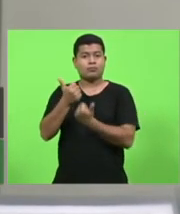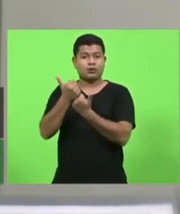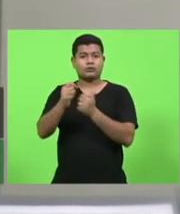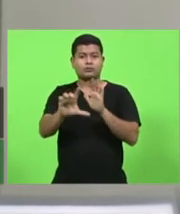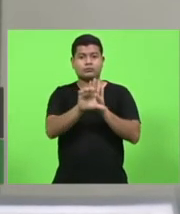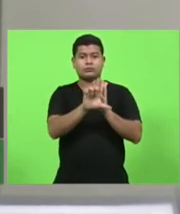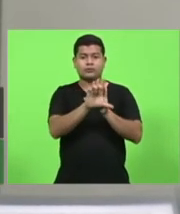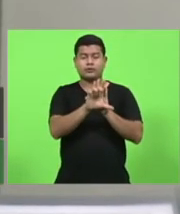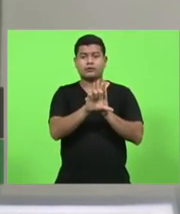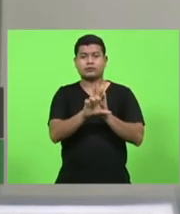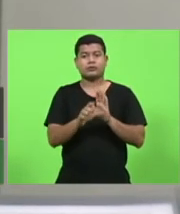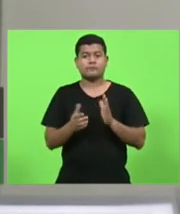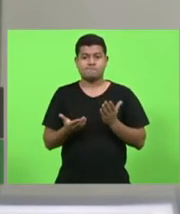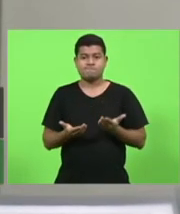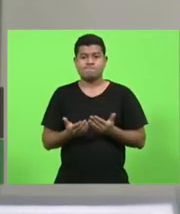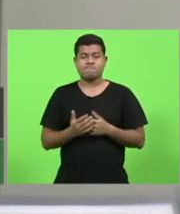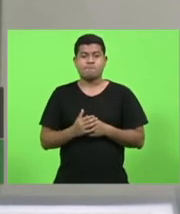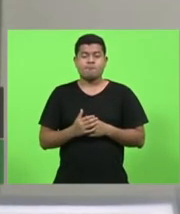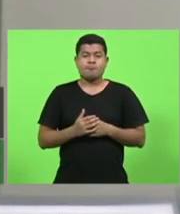também vamos